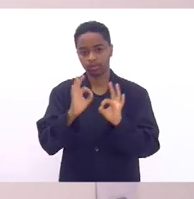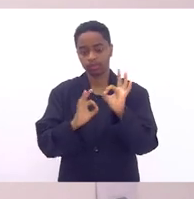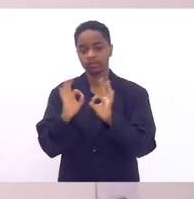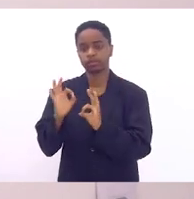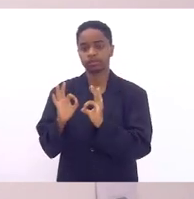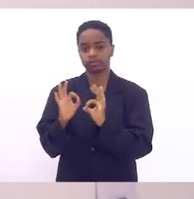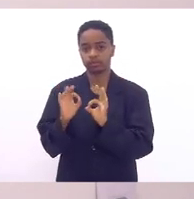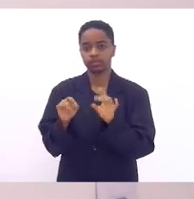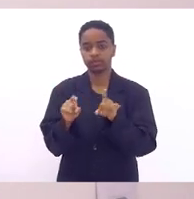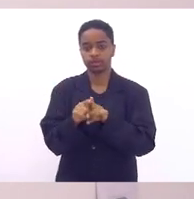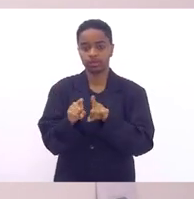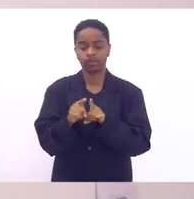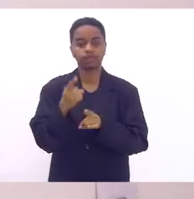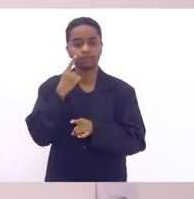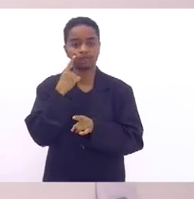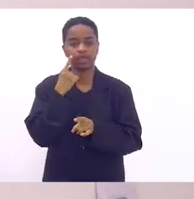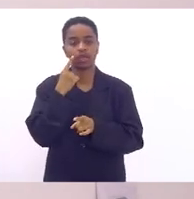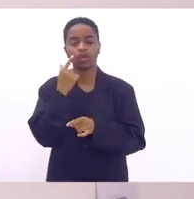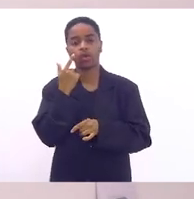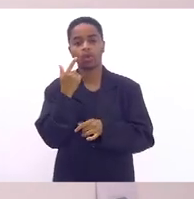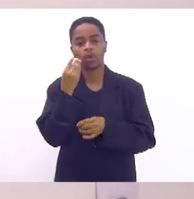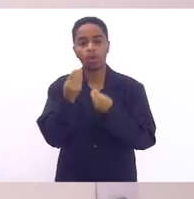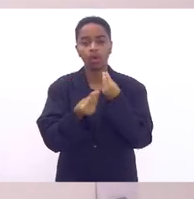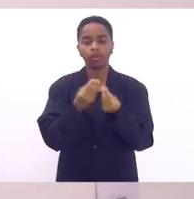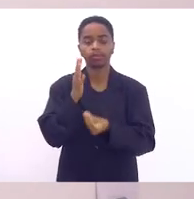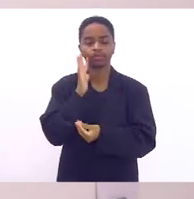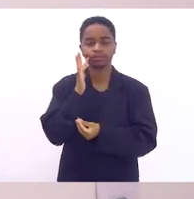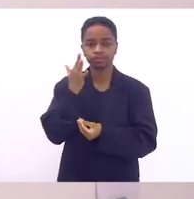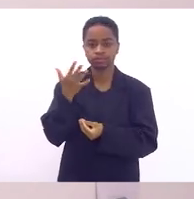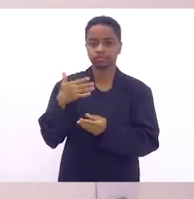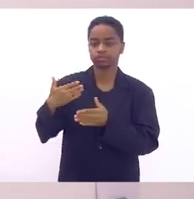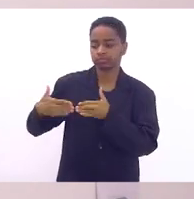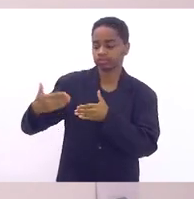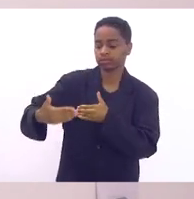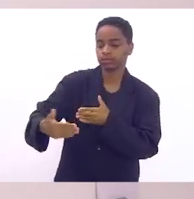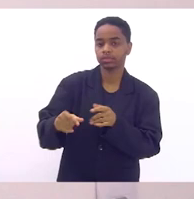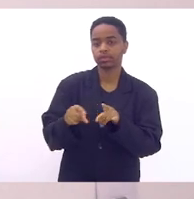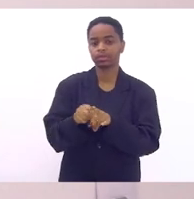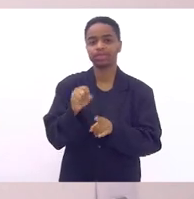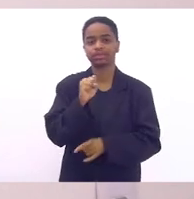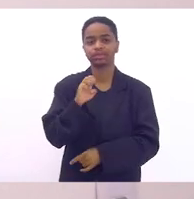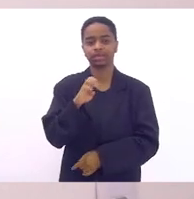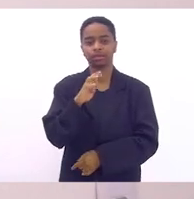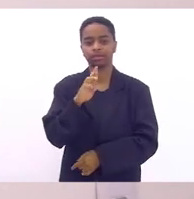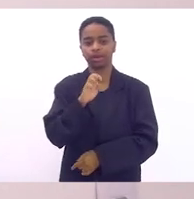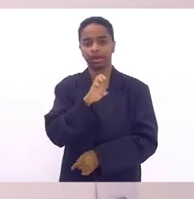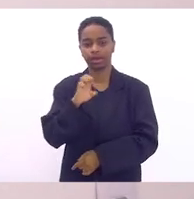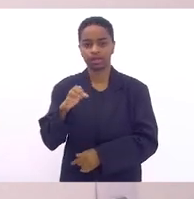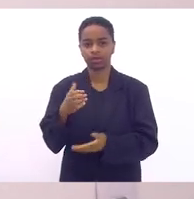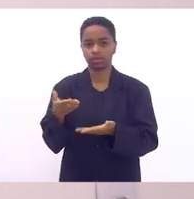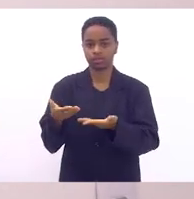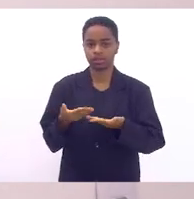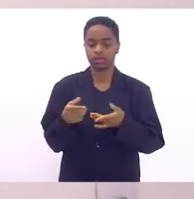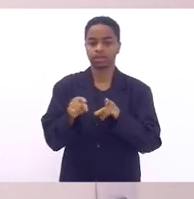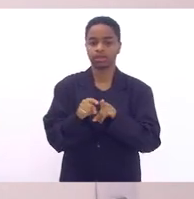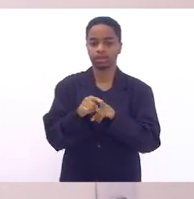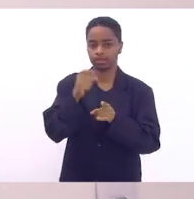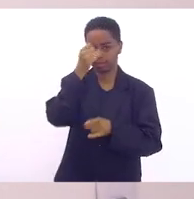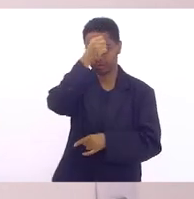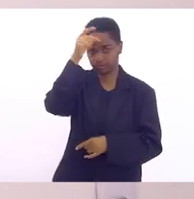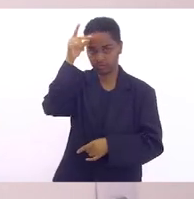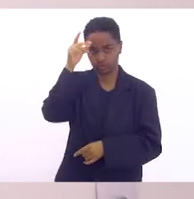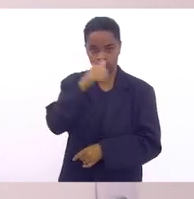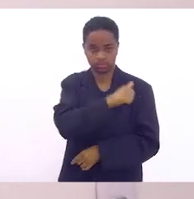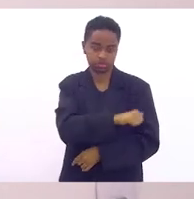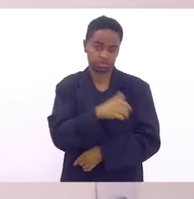séria A gente vê o que que pode ter desdobramento de encadeamentos a partir disso trazer o sebrai trazer a Prefeitura do Rio de Janeiro não sei se